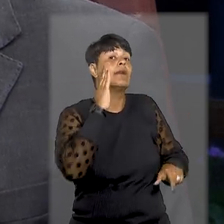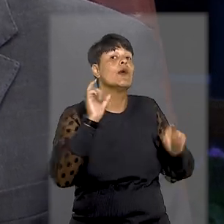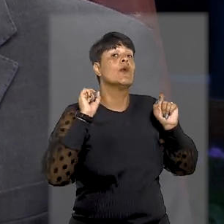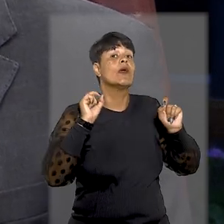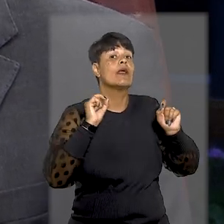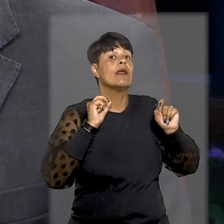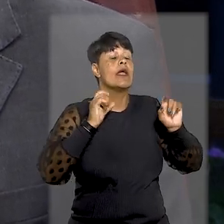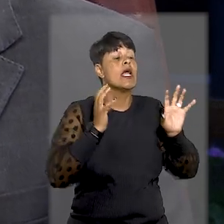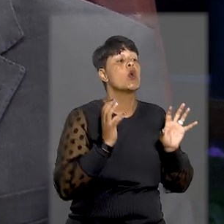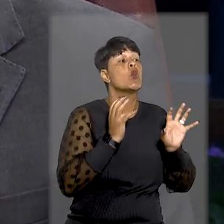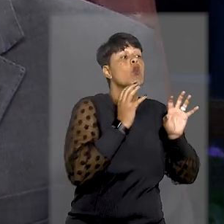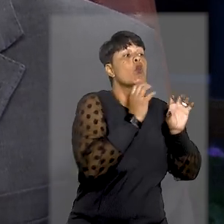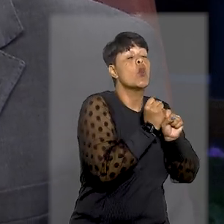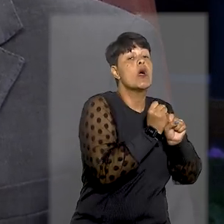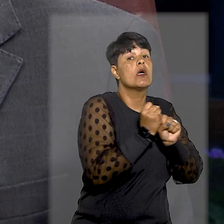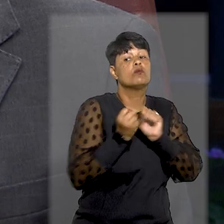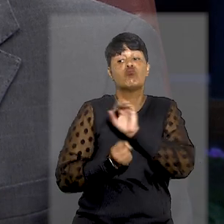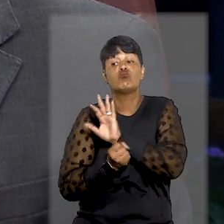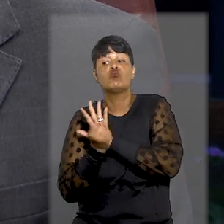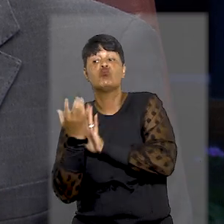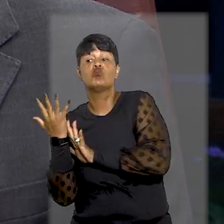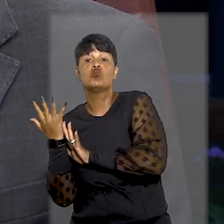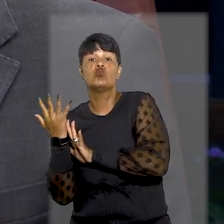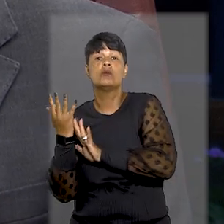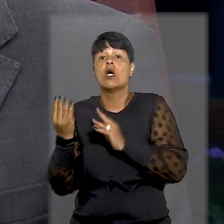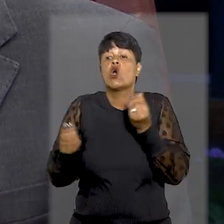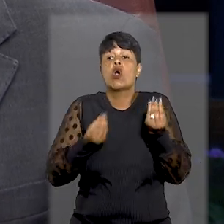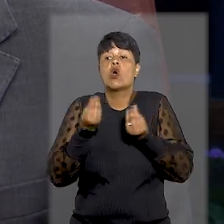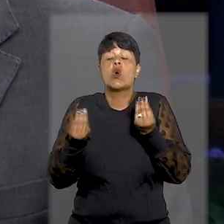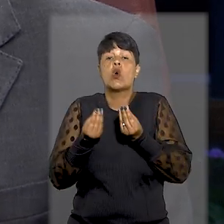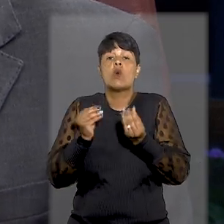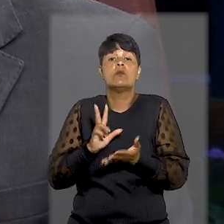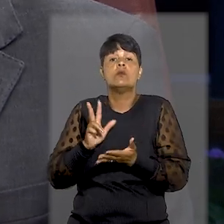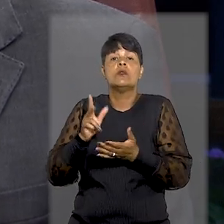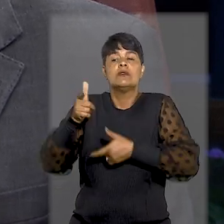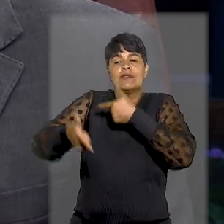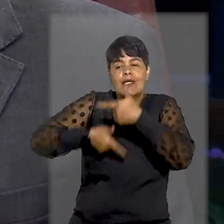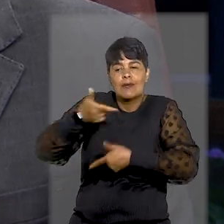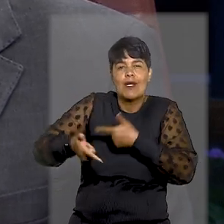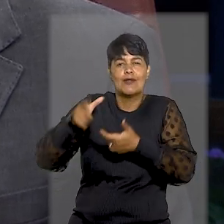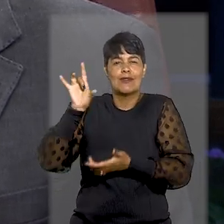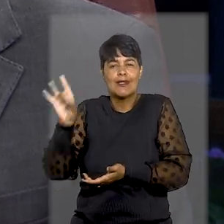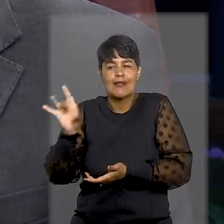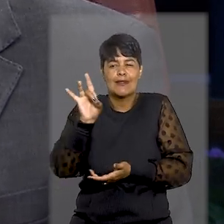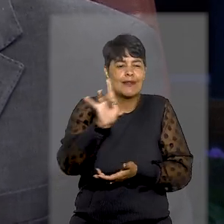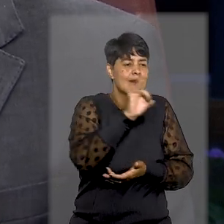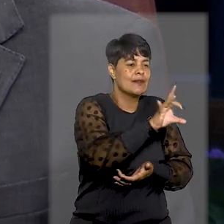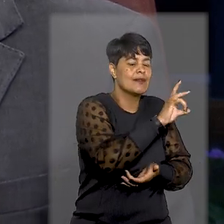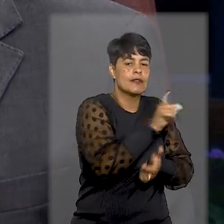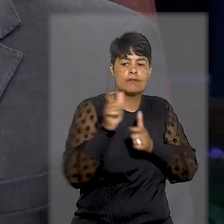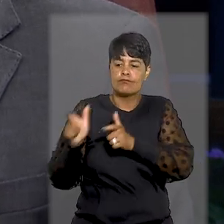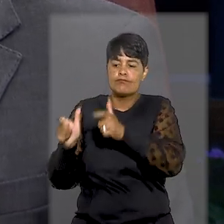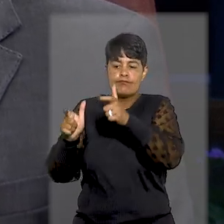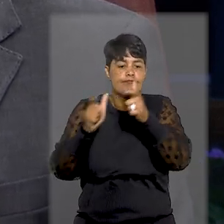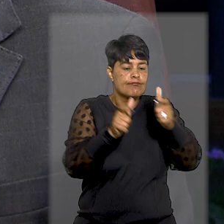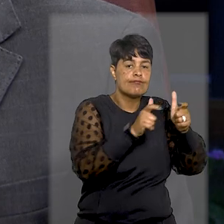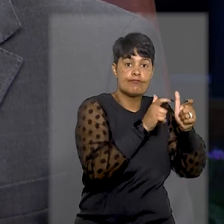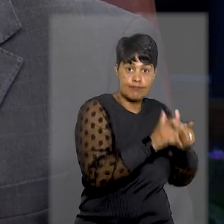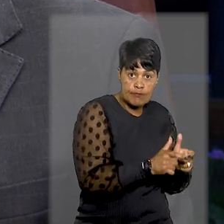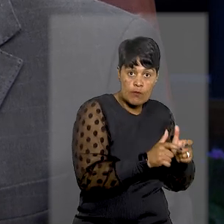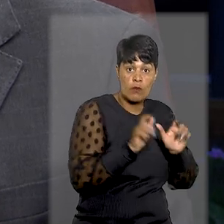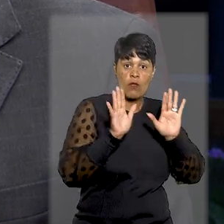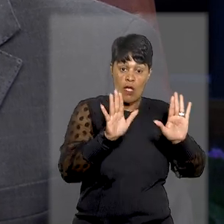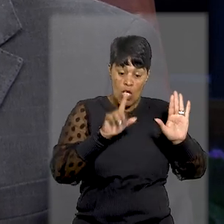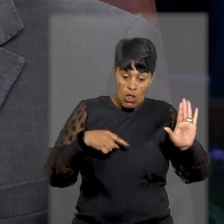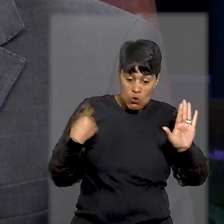mapeamento quantitativo e qualitativo da atuação judicial de cada órgão participe do acordo é o que